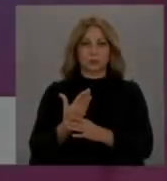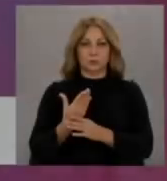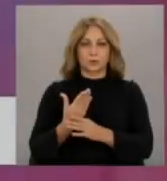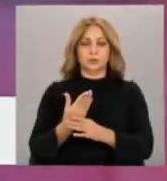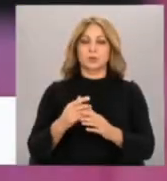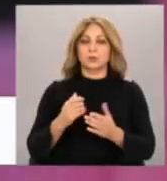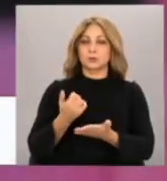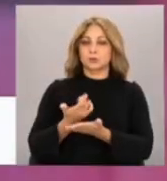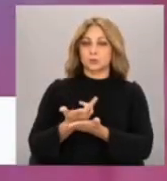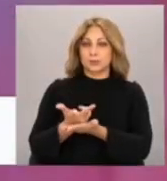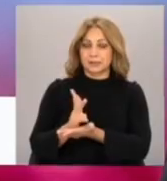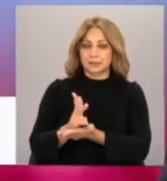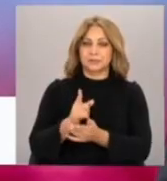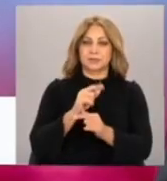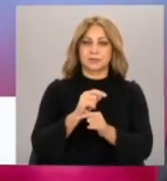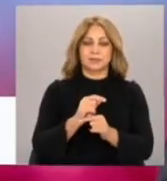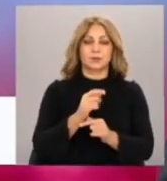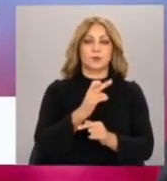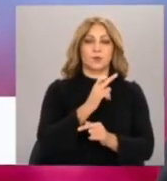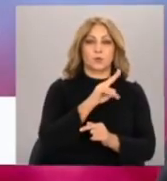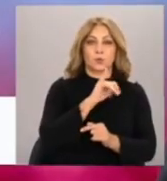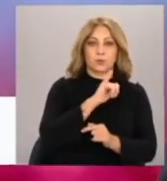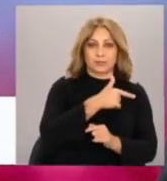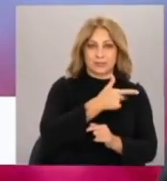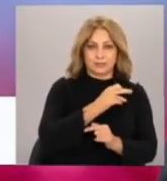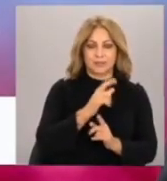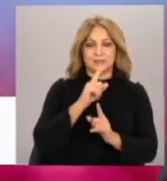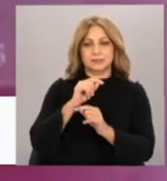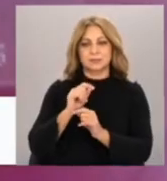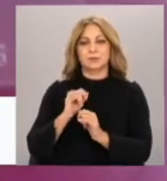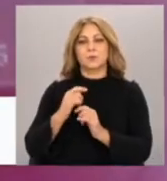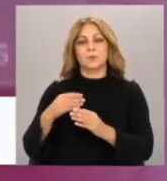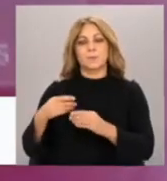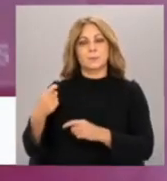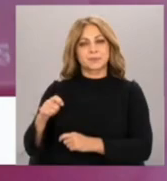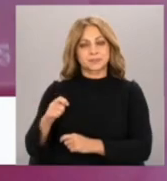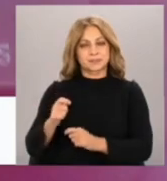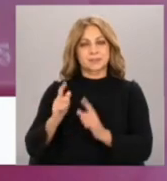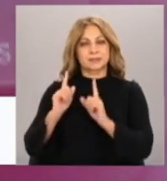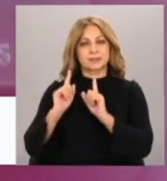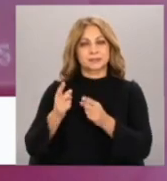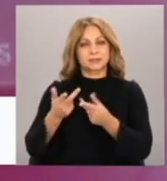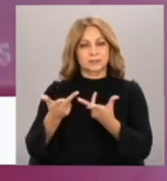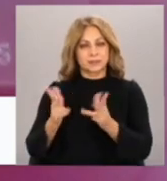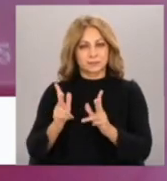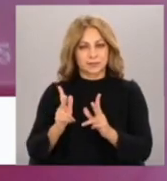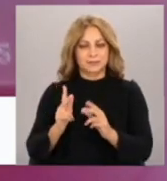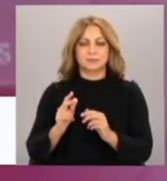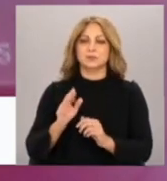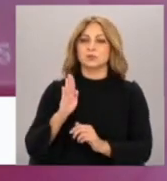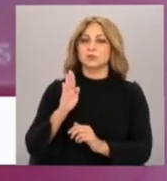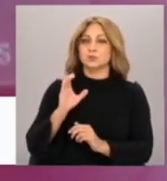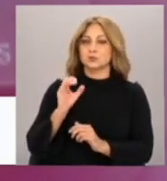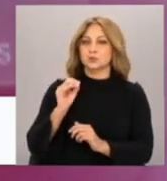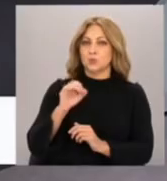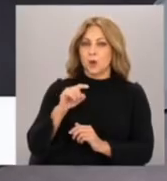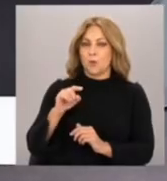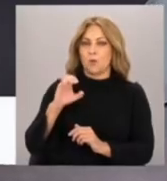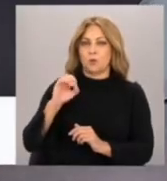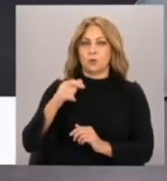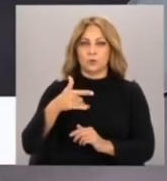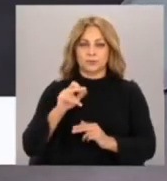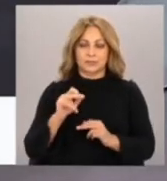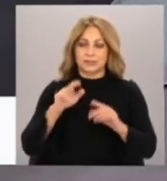Olá abaixo e o presidente do iniciativa Liberal João Cotrim de Figueiredo muito boa noite aos dores a partir de agora já sabem